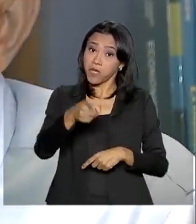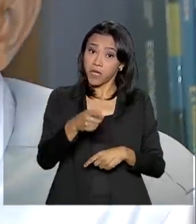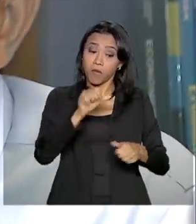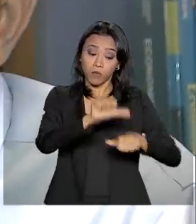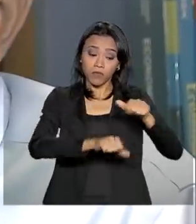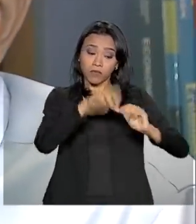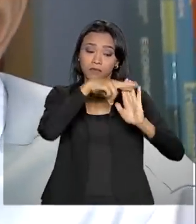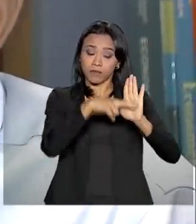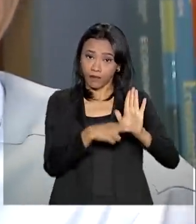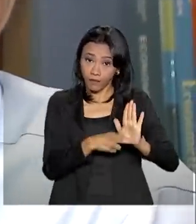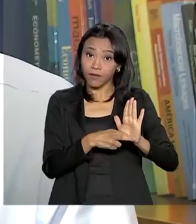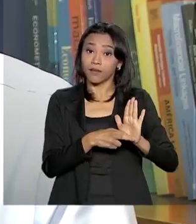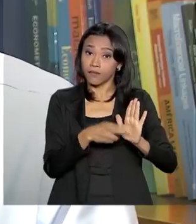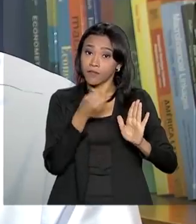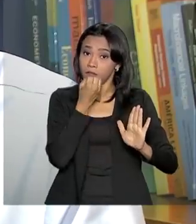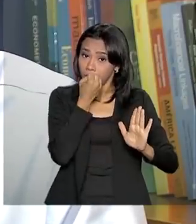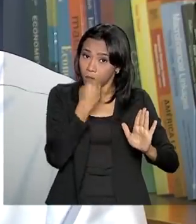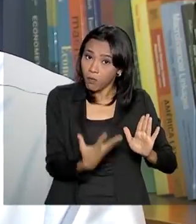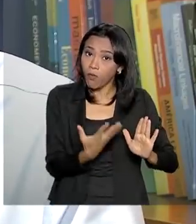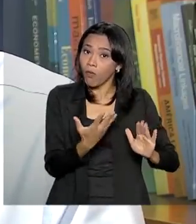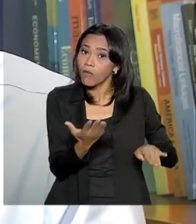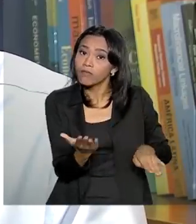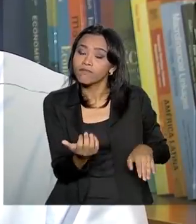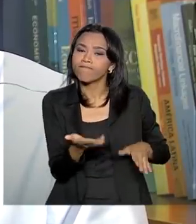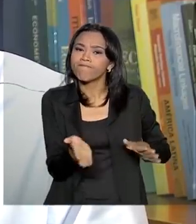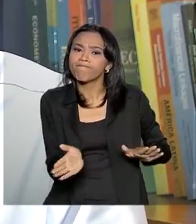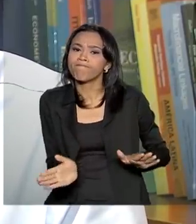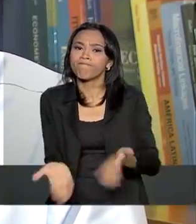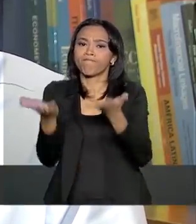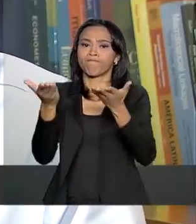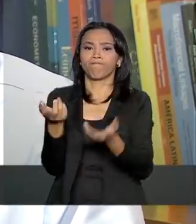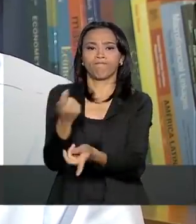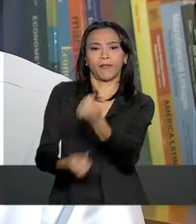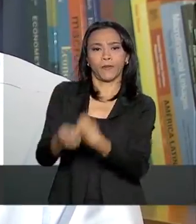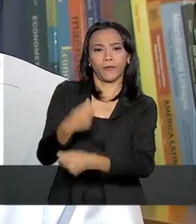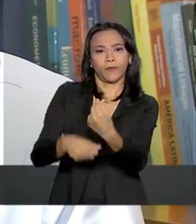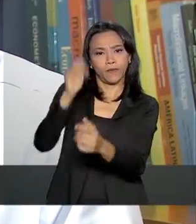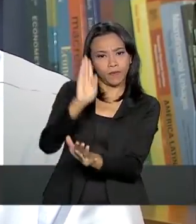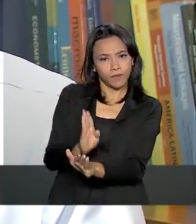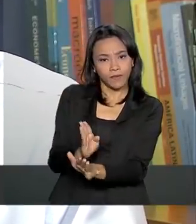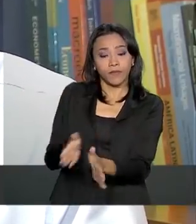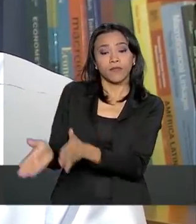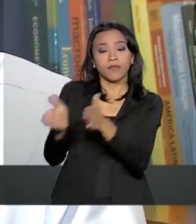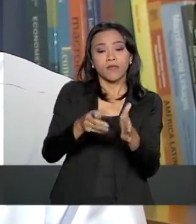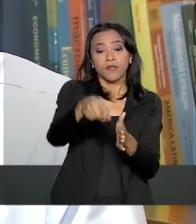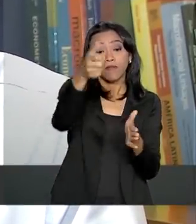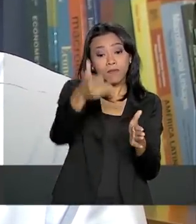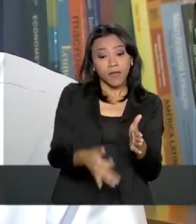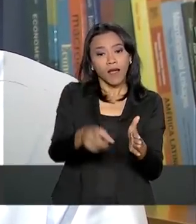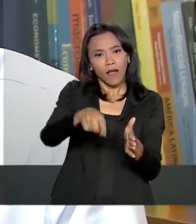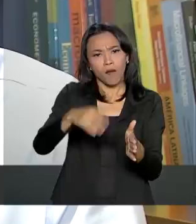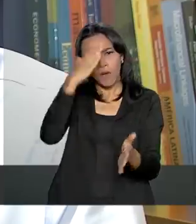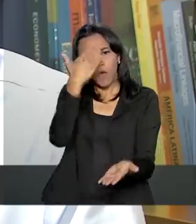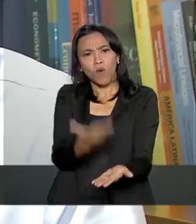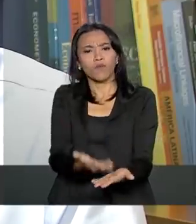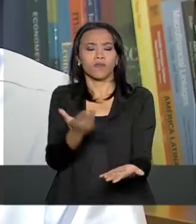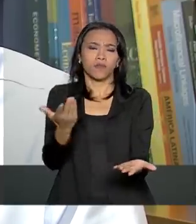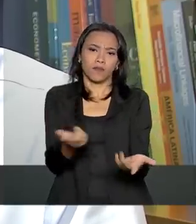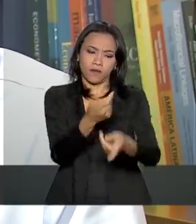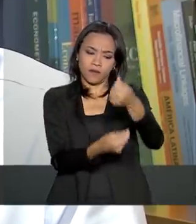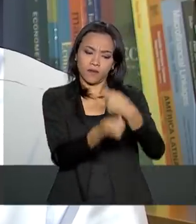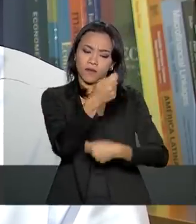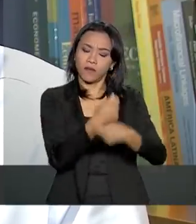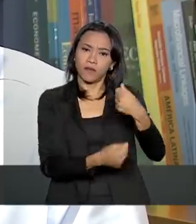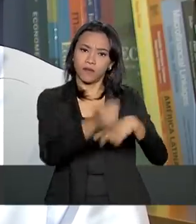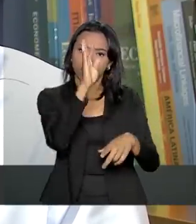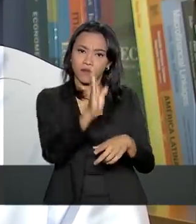a economia brasileira. O que vai acontecer no Brasil é um grande ganho de confiança na economia brasileira. Porque um grande